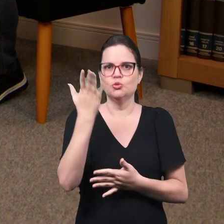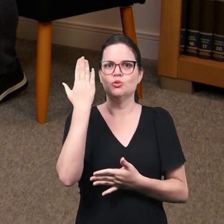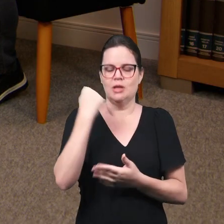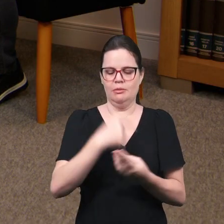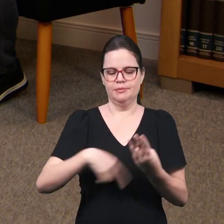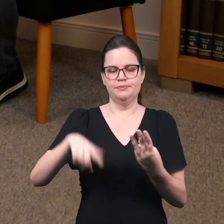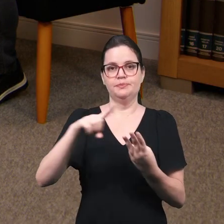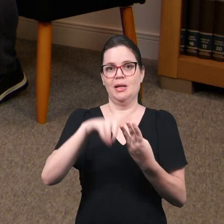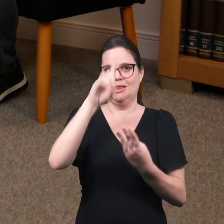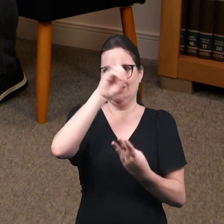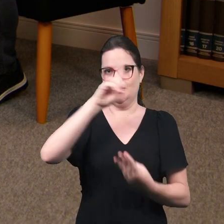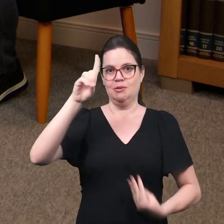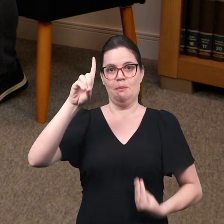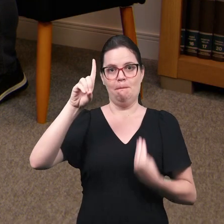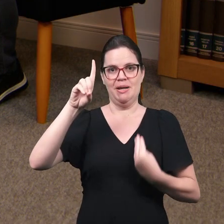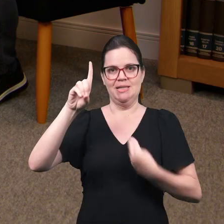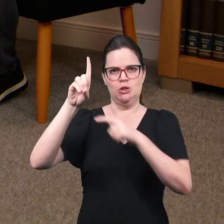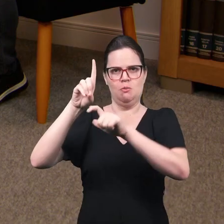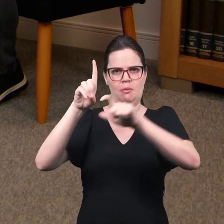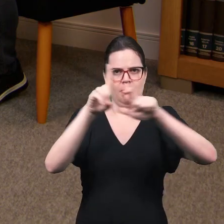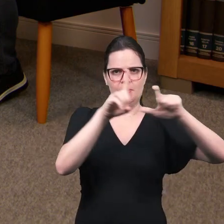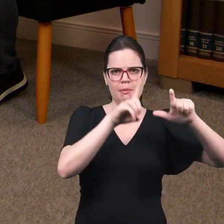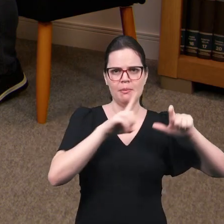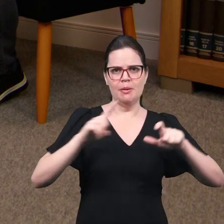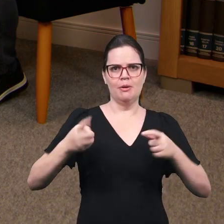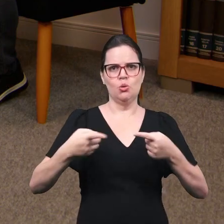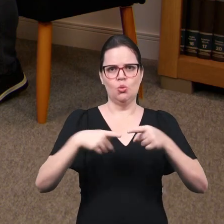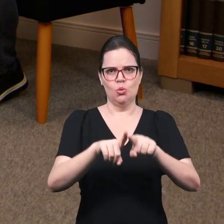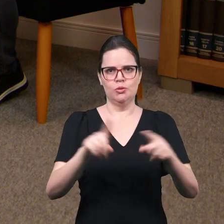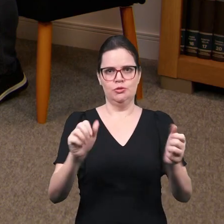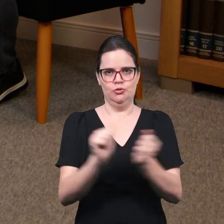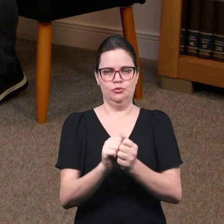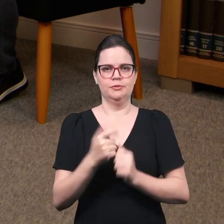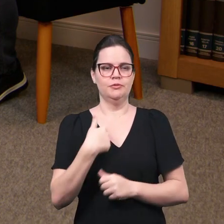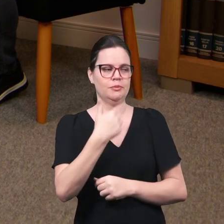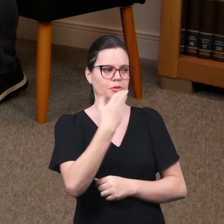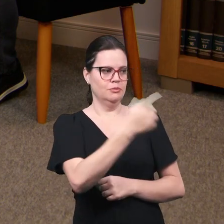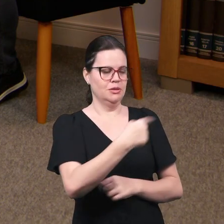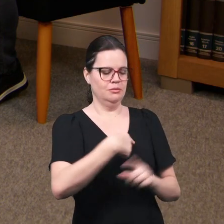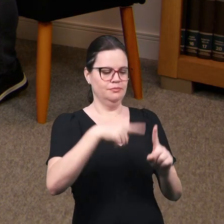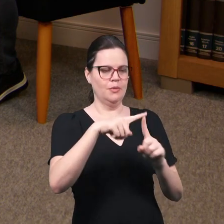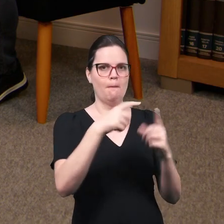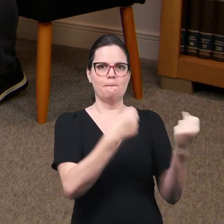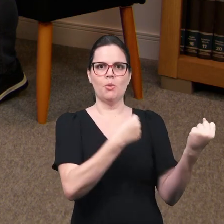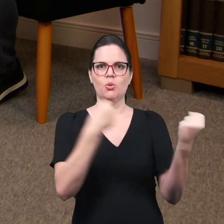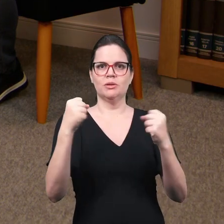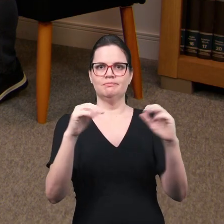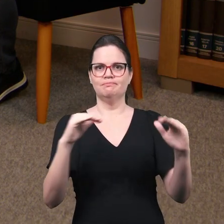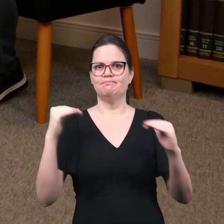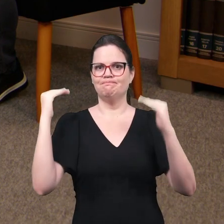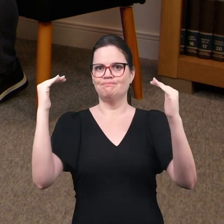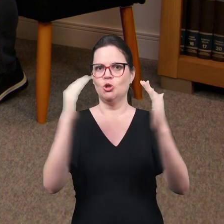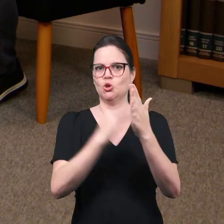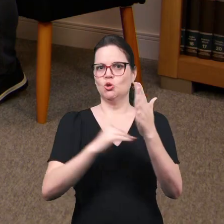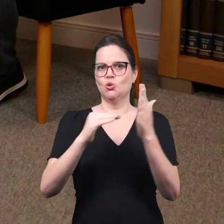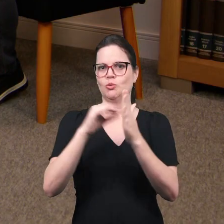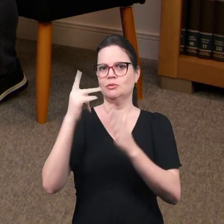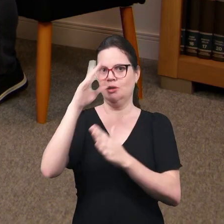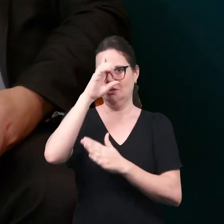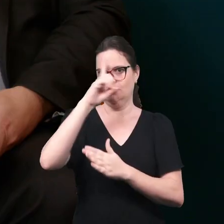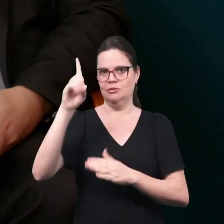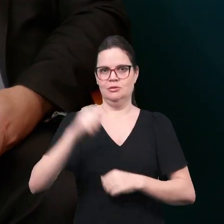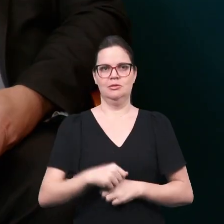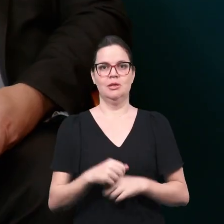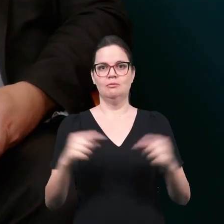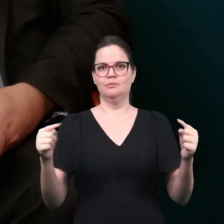pastor Fernando, que você falasse um pouquinho sobre a onipotência aqui dentro desse texto ou na vida do rei